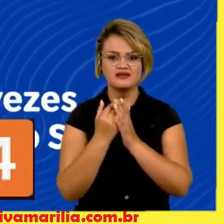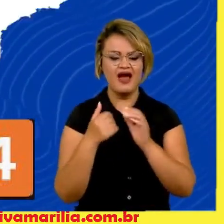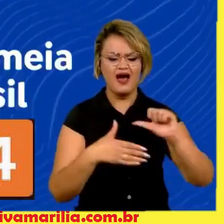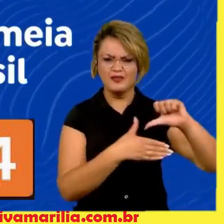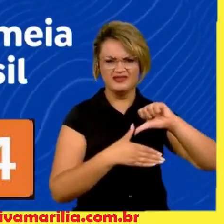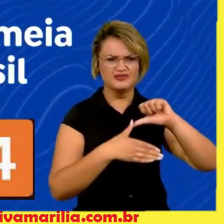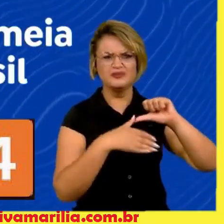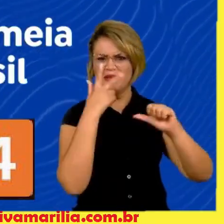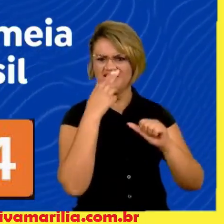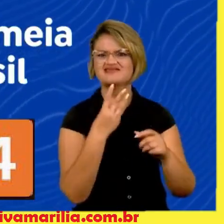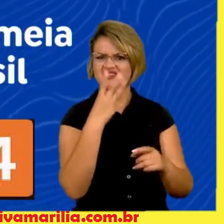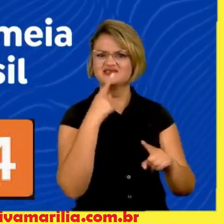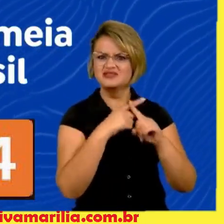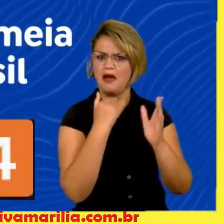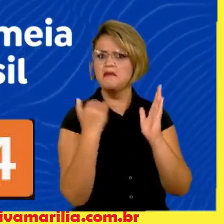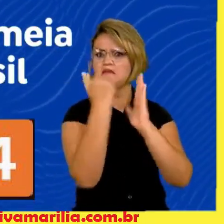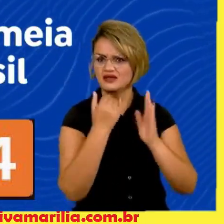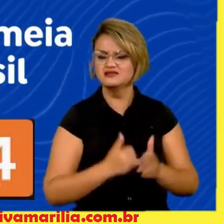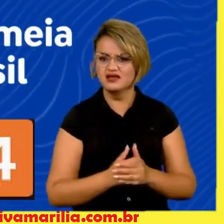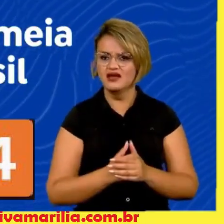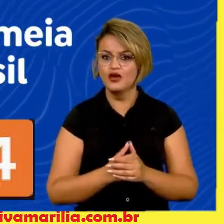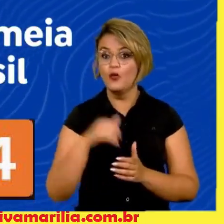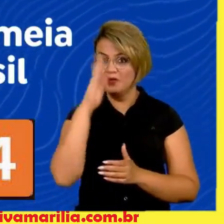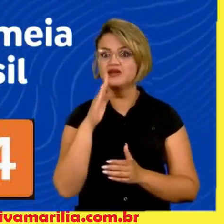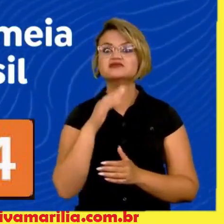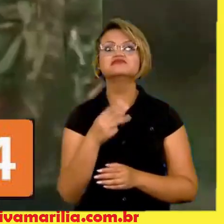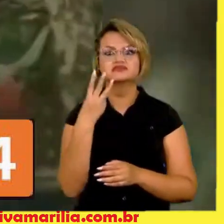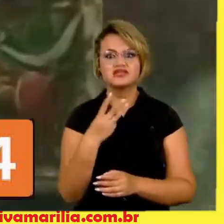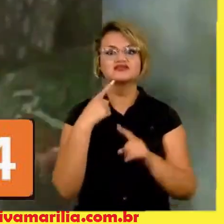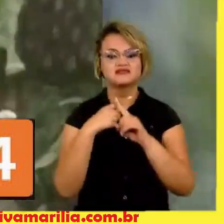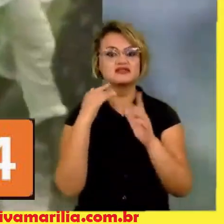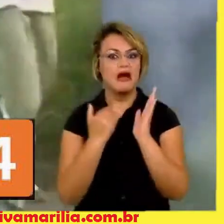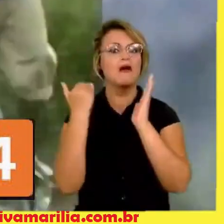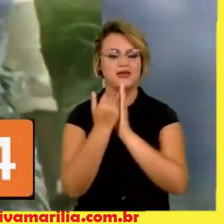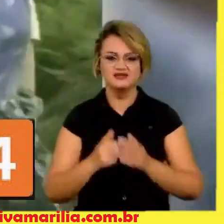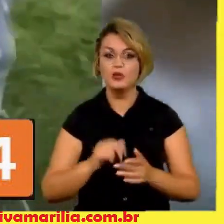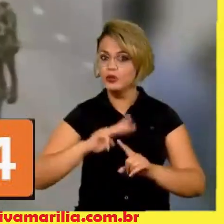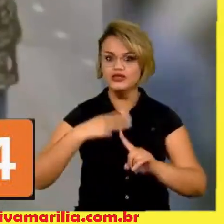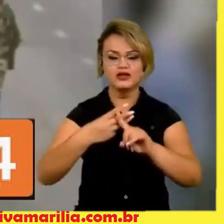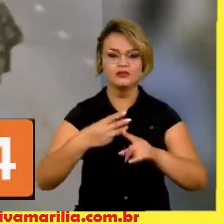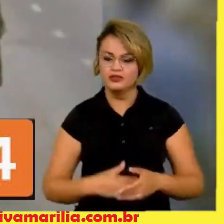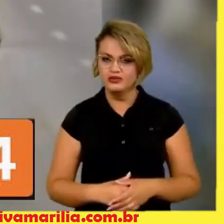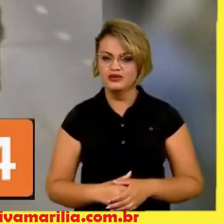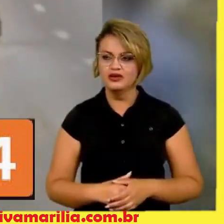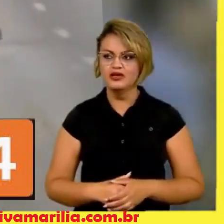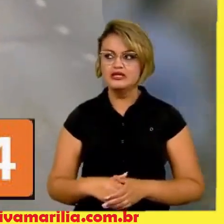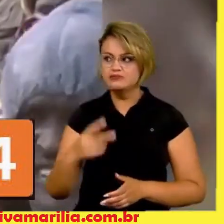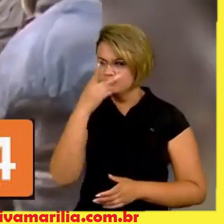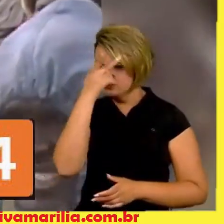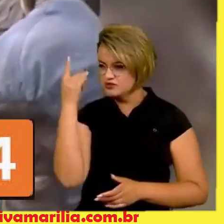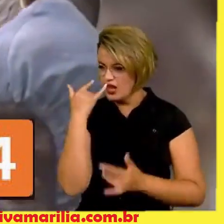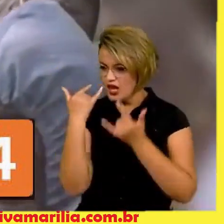Sul, 3 vezes e meia o tamanho do Brasil. É claro que isso ia despertar a cobiça,